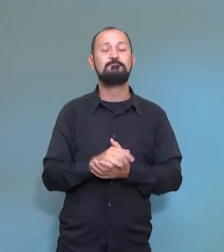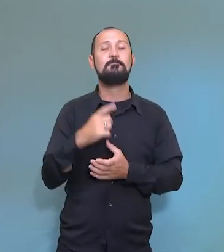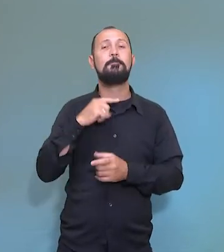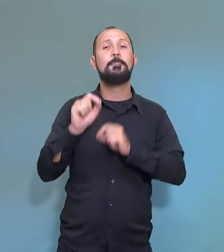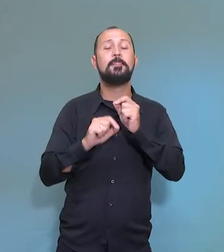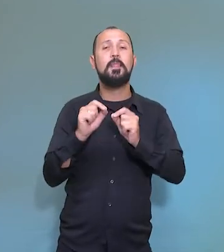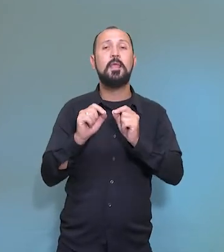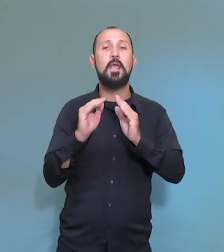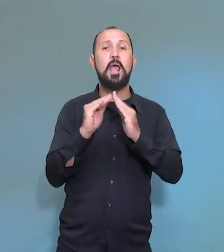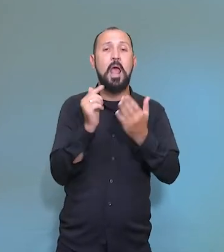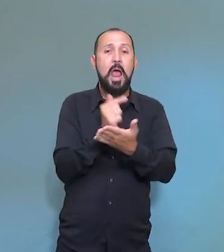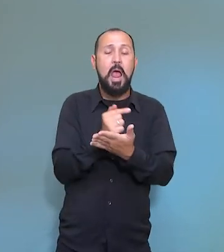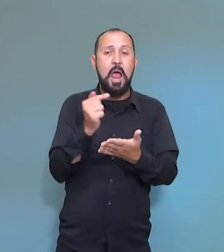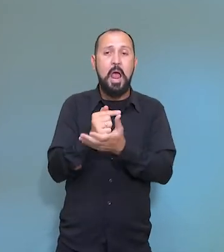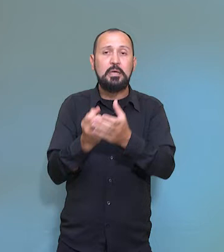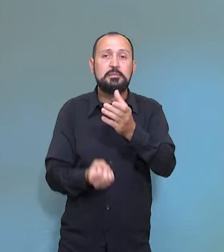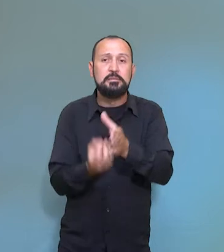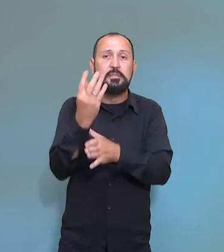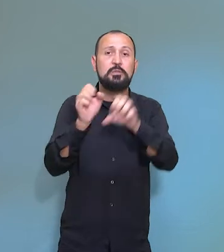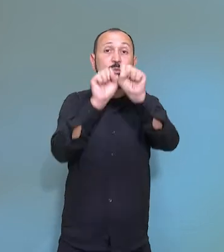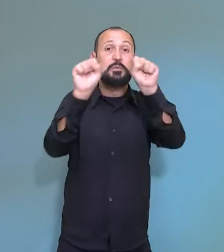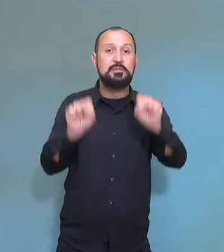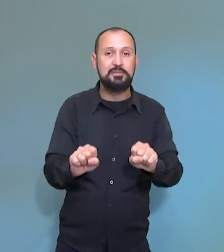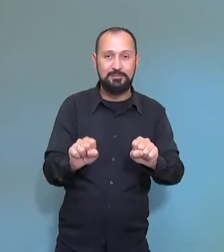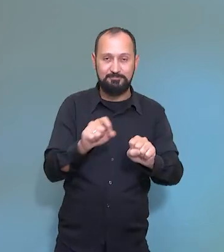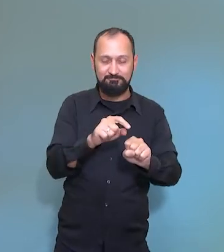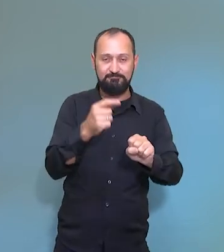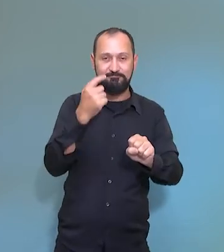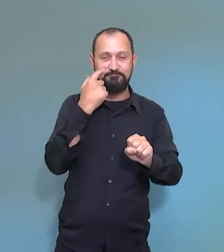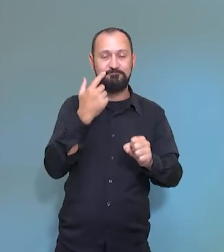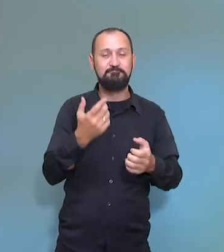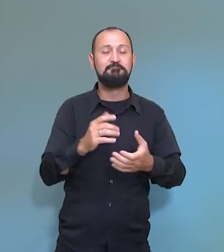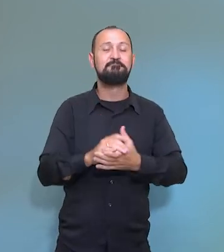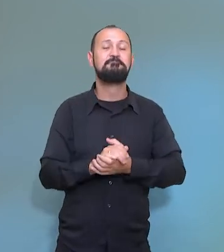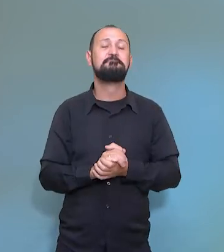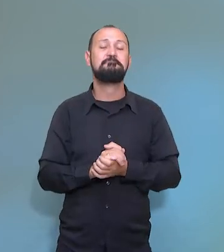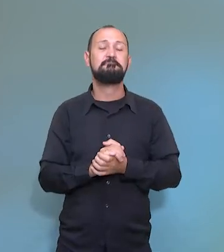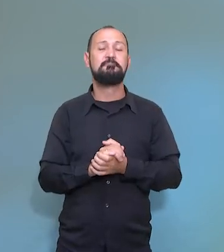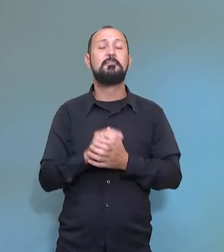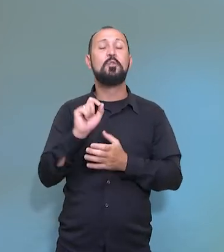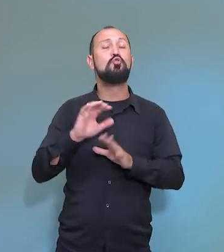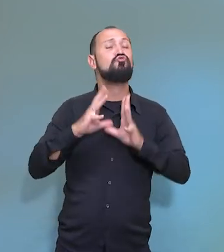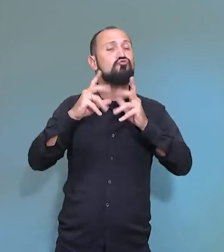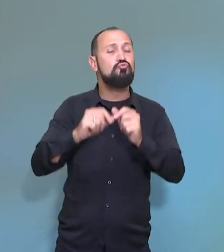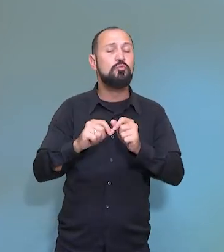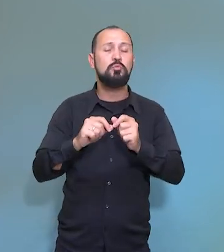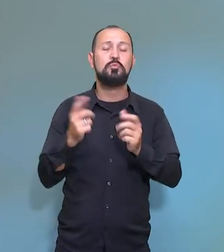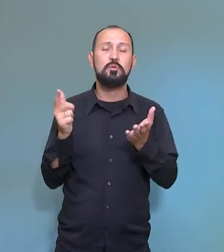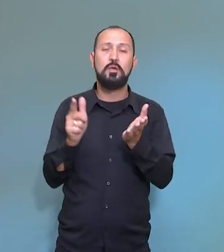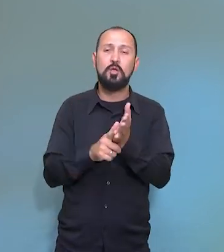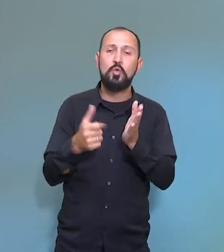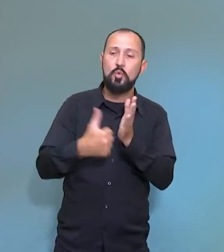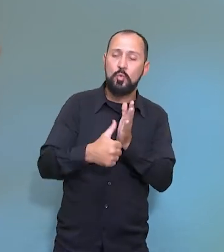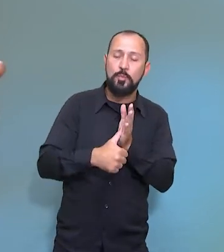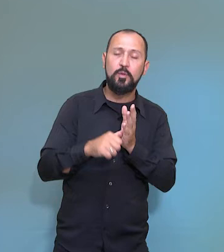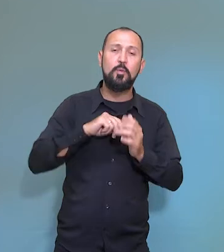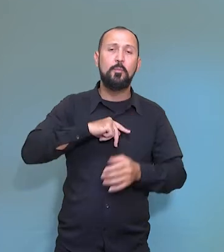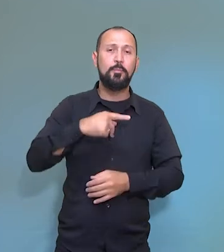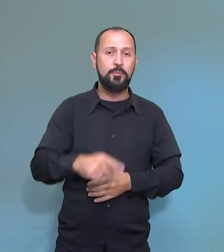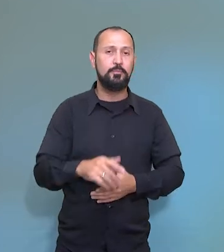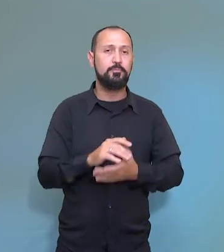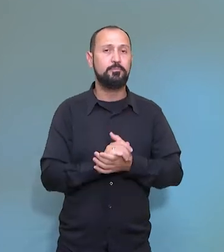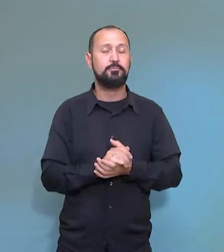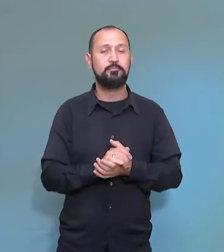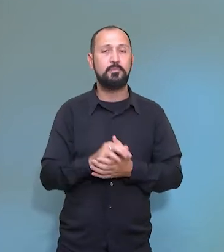14382 e trouxe a instituição desse SERP, esse Sistema Eletrônico dos Registros Públicos no Brasil, popularmente